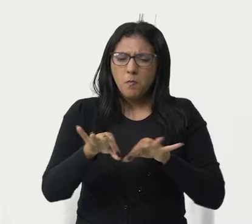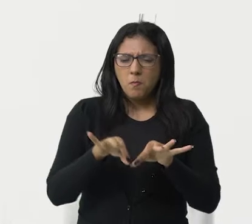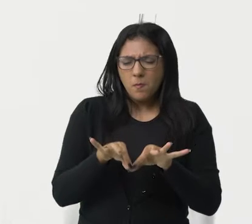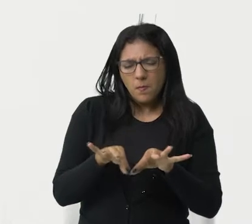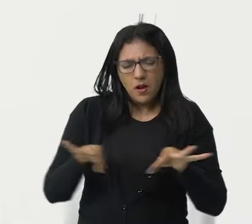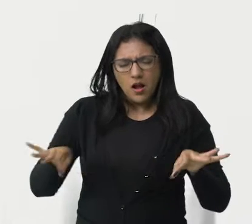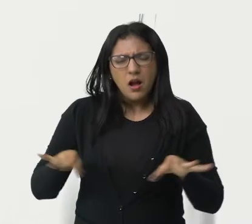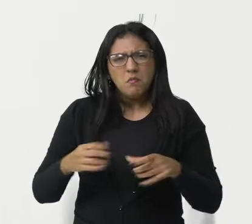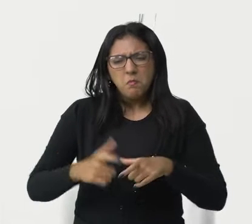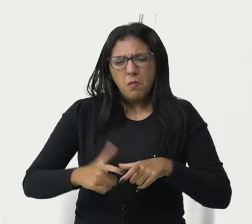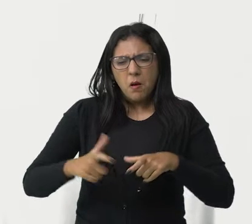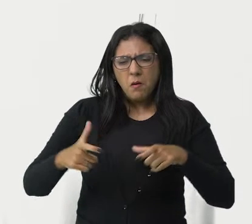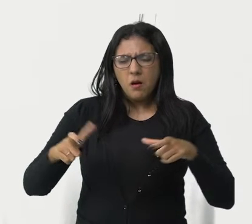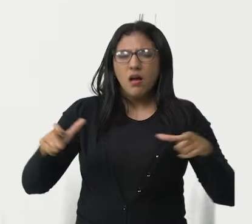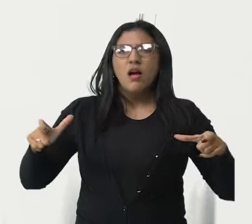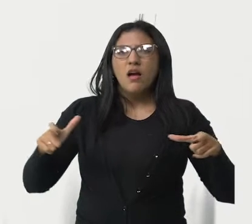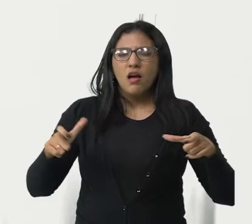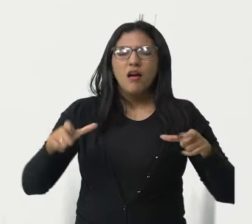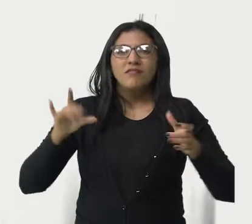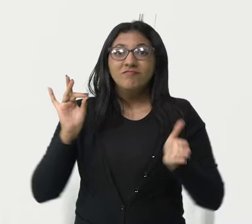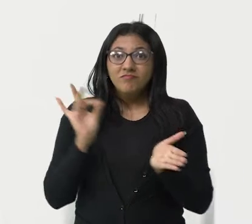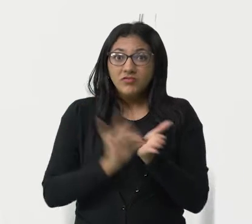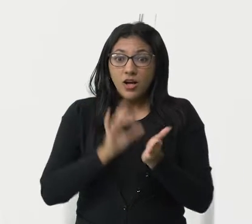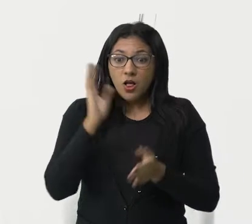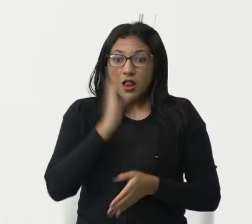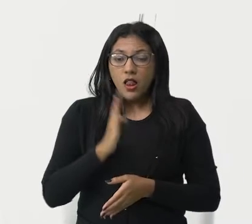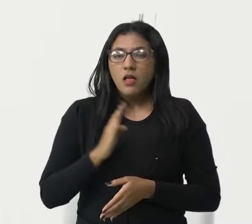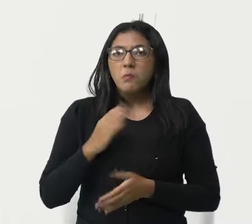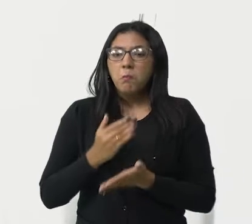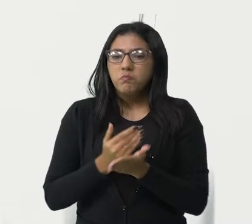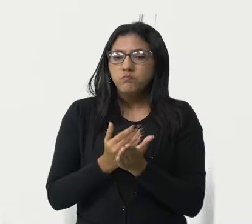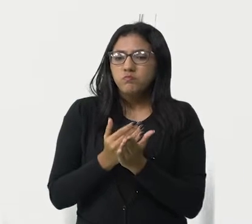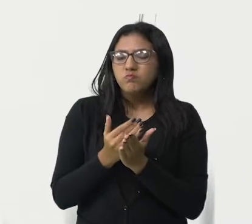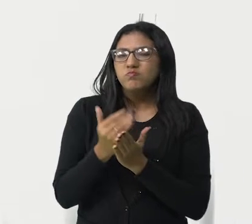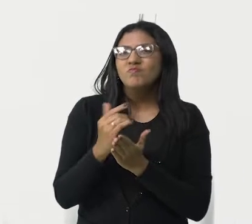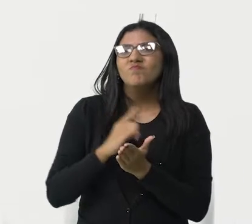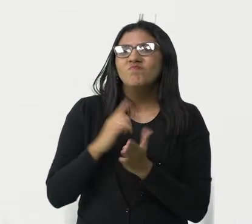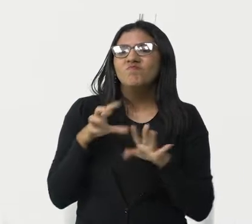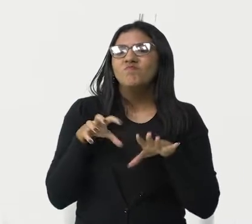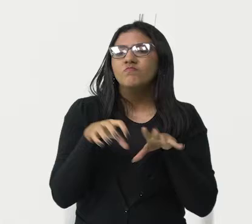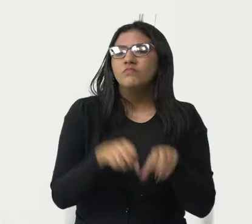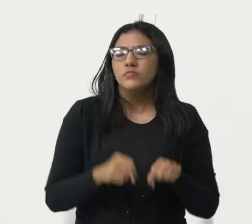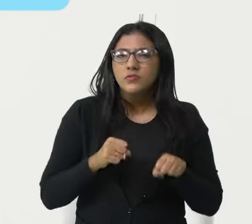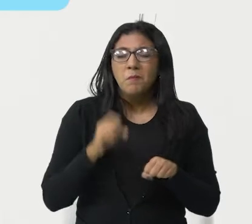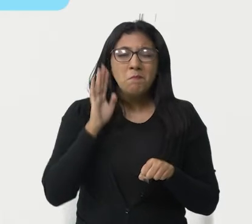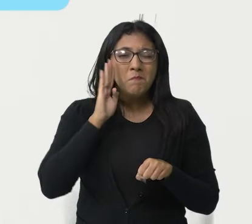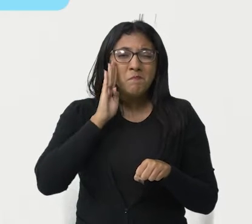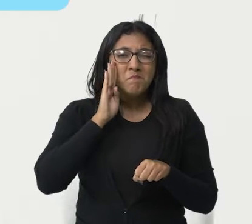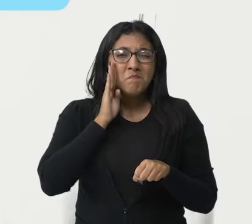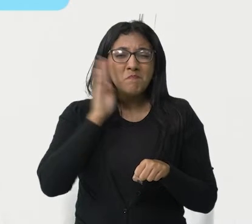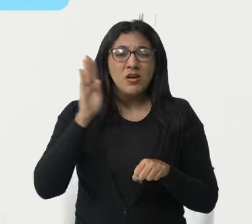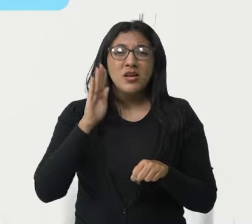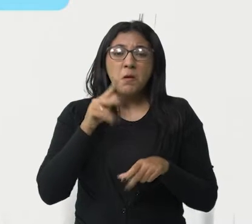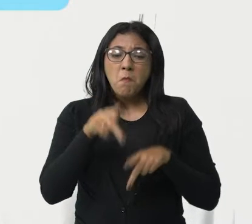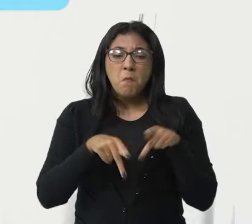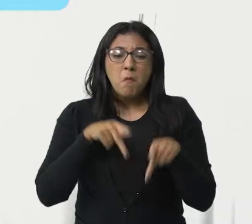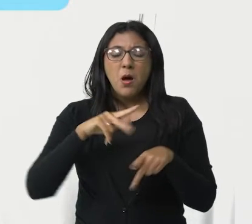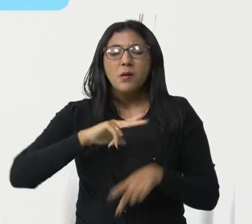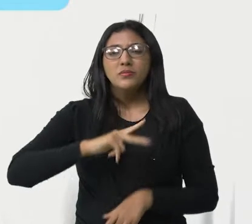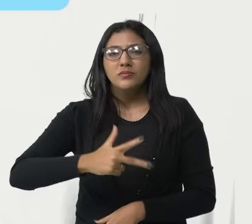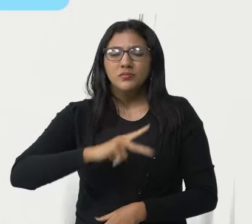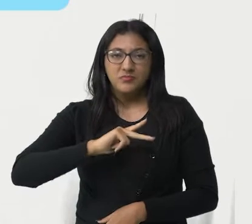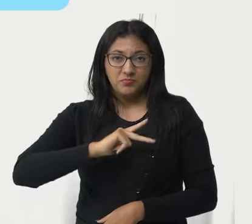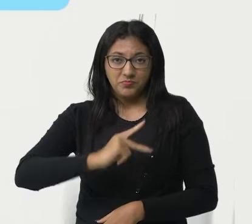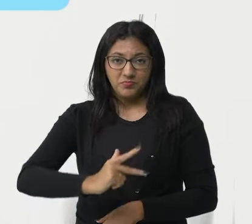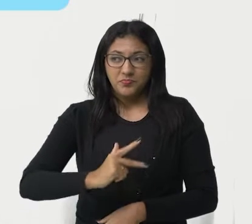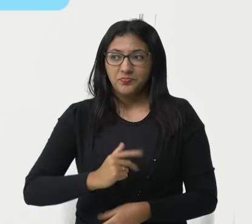que ele começa realmente a ser dominado, principalmente pelos portugueses, tá? Então,